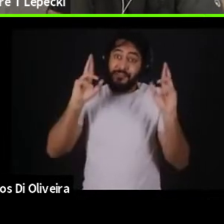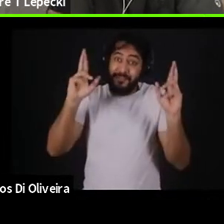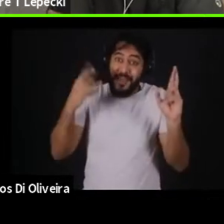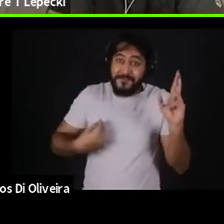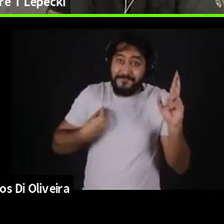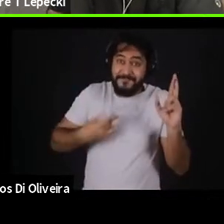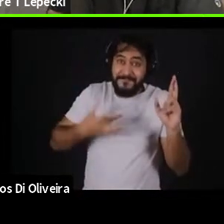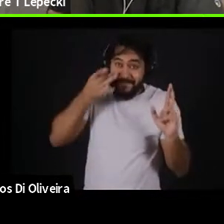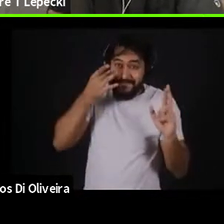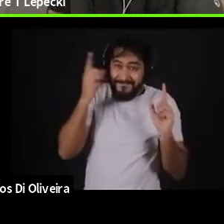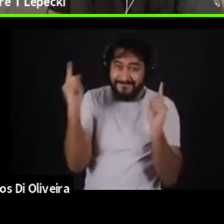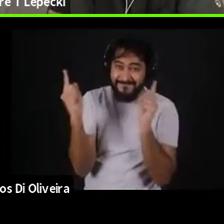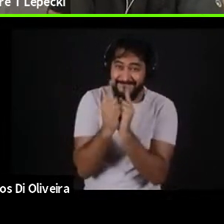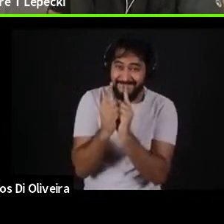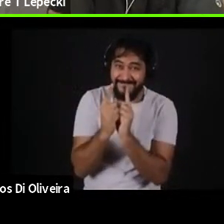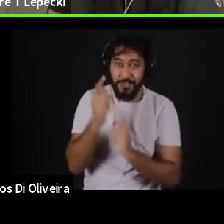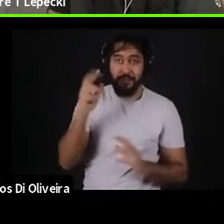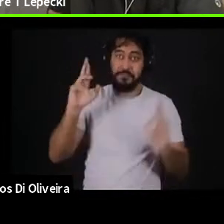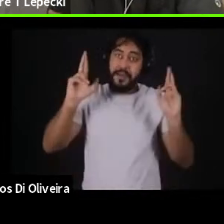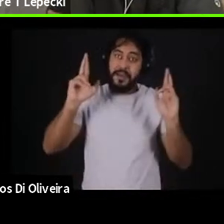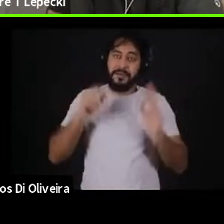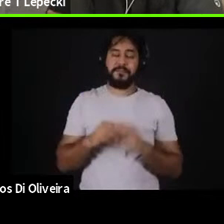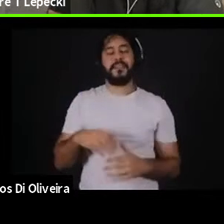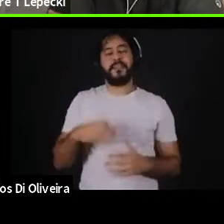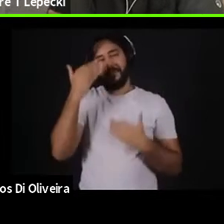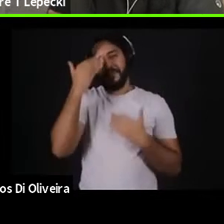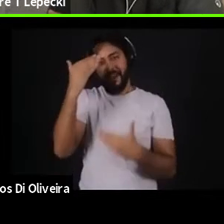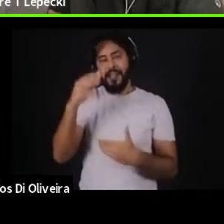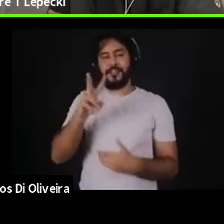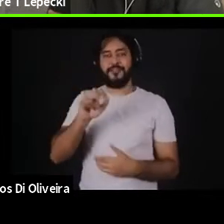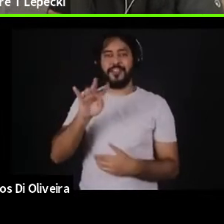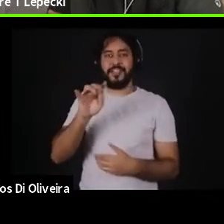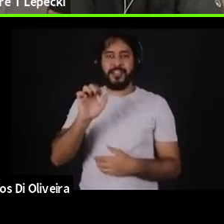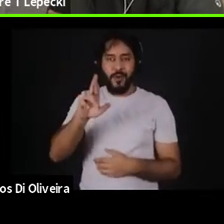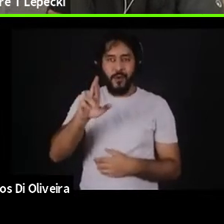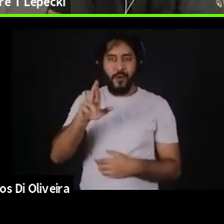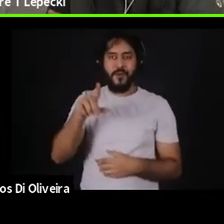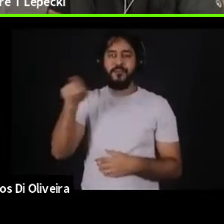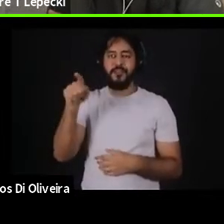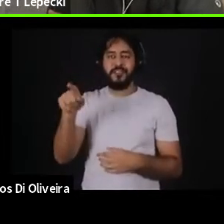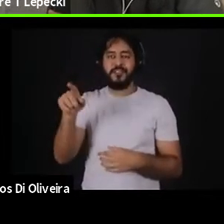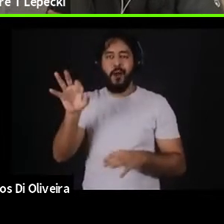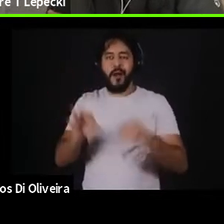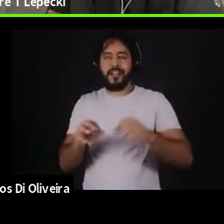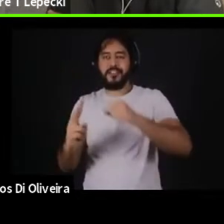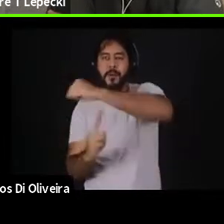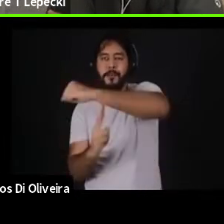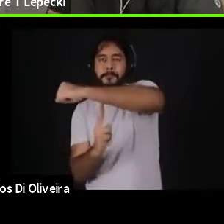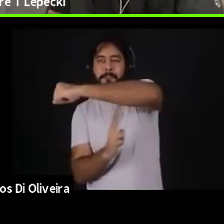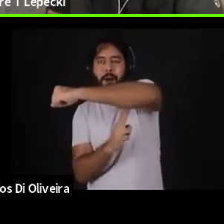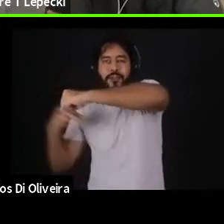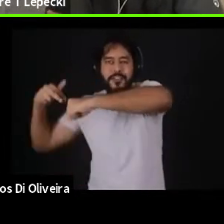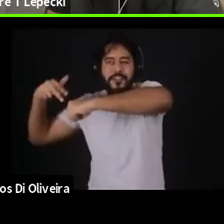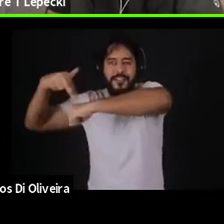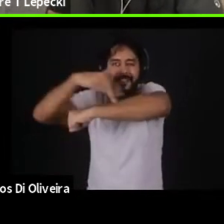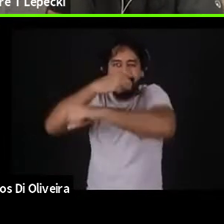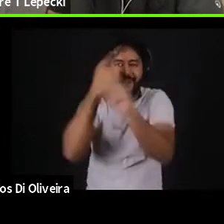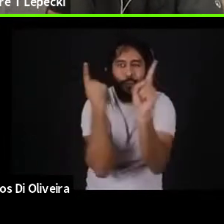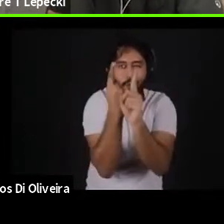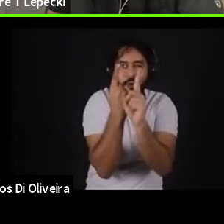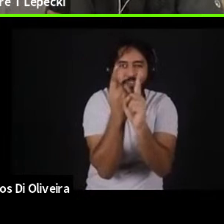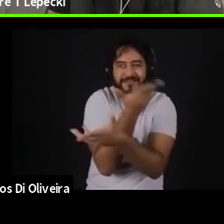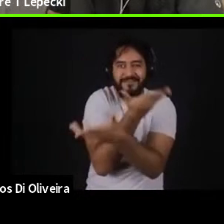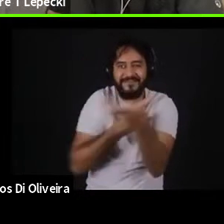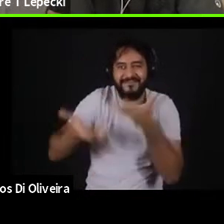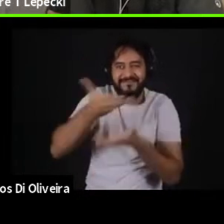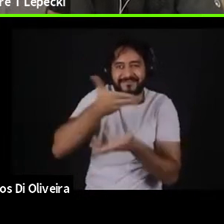Obrigado, Vitor, por ter feito a ponte. As pontes se fazem de muitas maneiras. E obrigado ao Léo e ao Pivô por